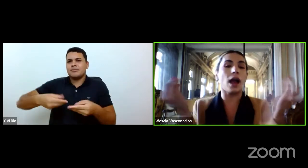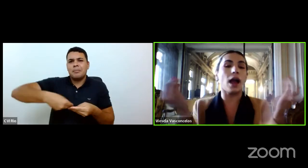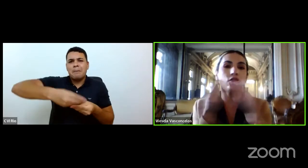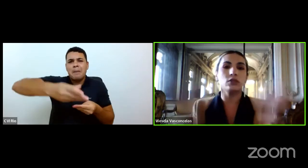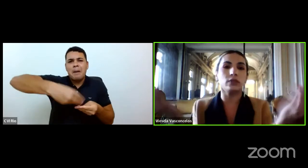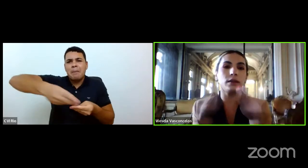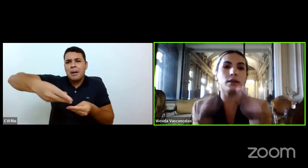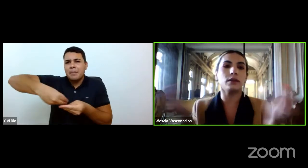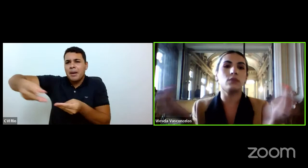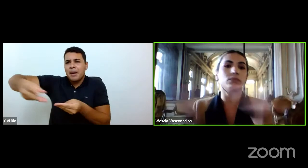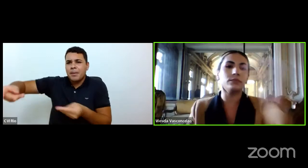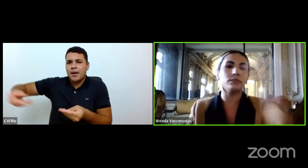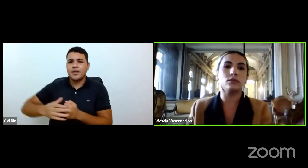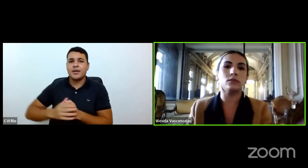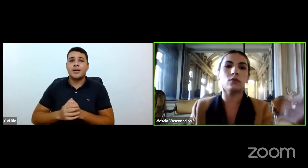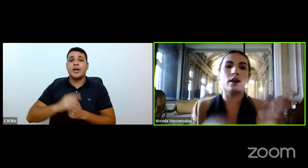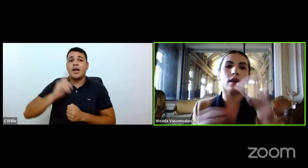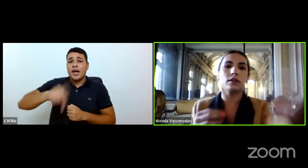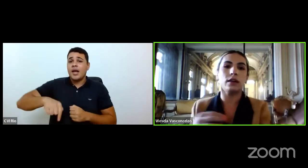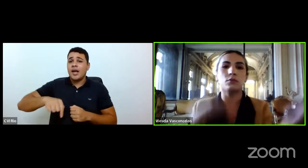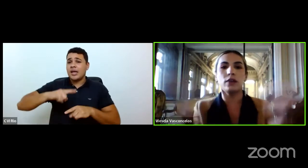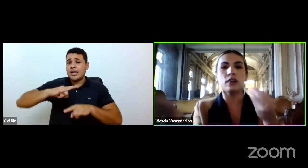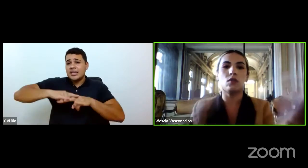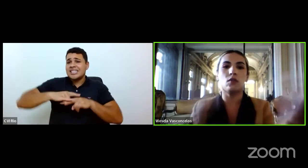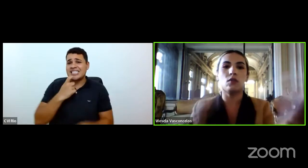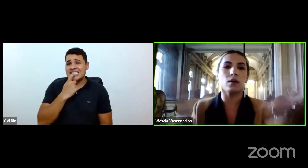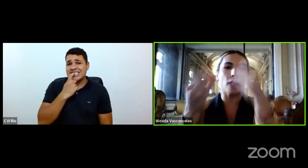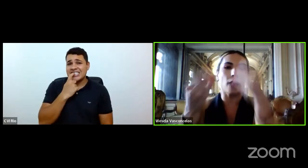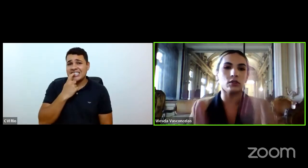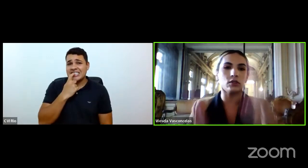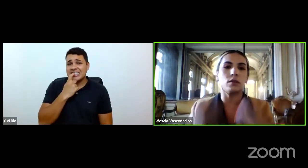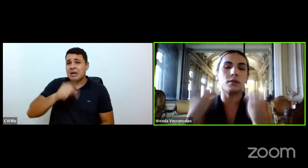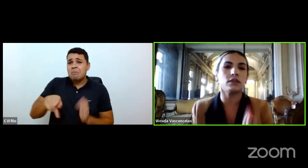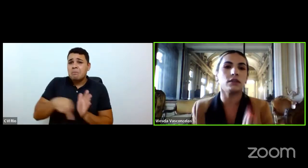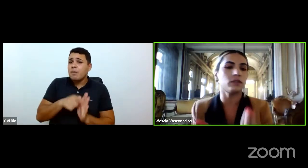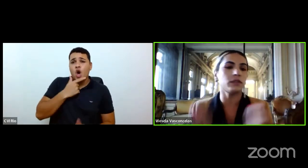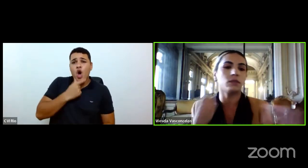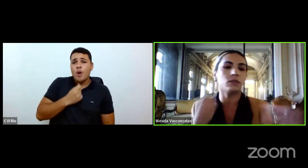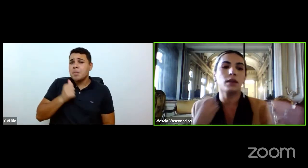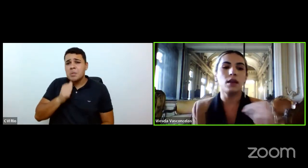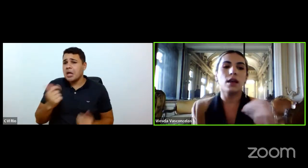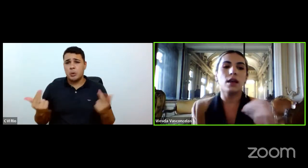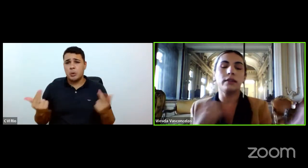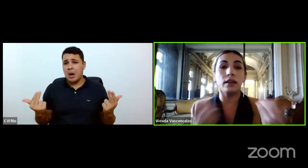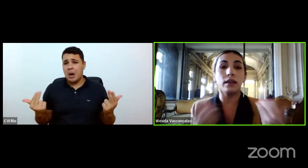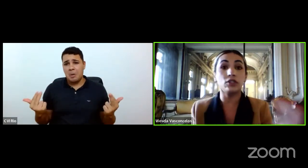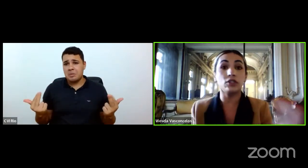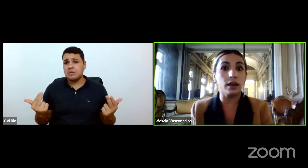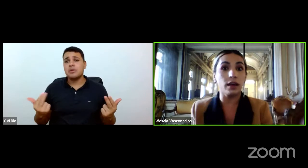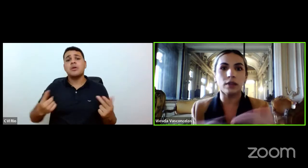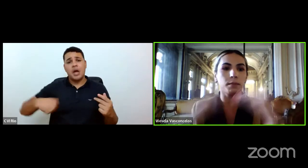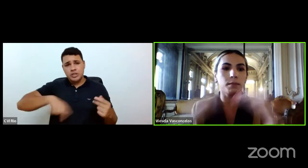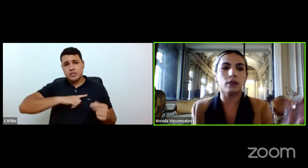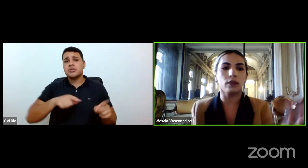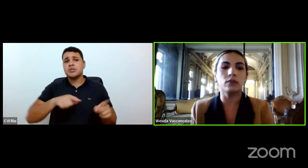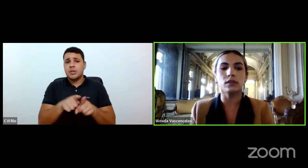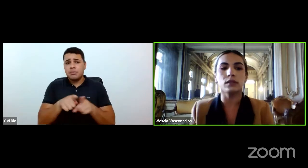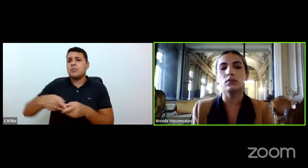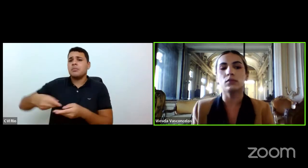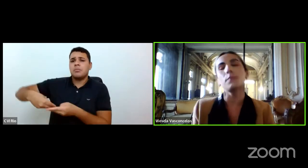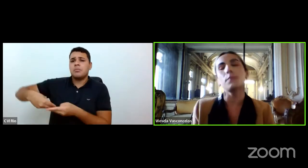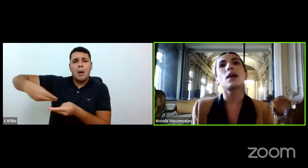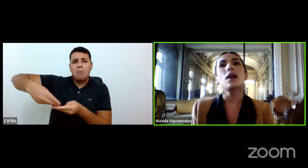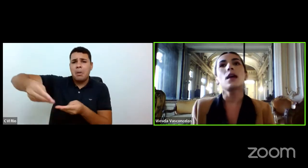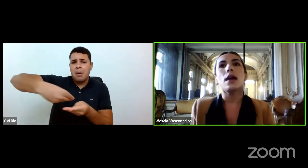um plástico, né? Então, não é, né, de mulher, de homem, é um plástico ali, um preservativo, então é interno e externo, né, para o que